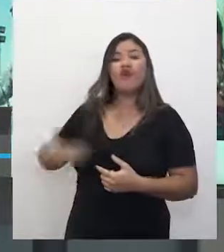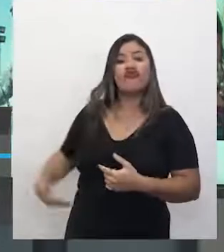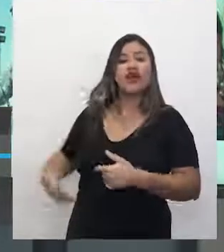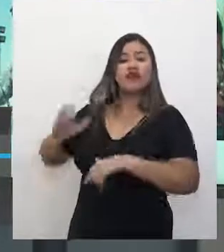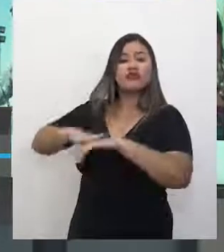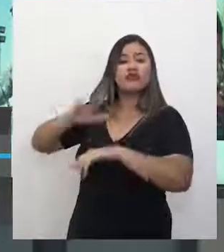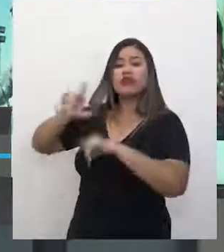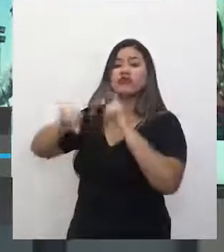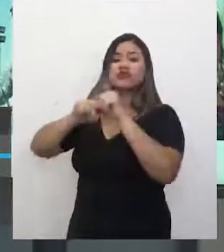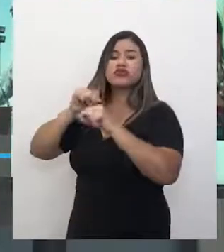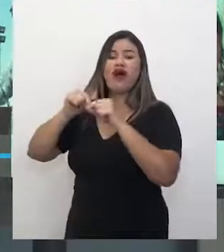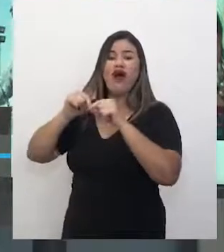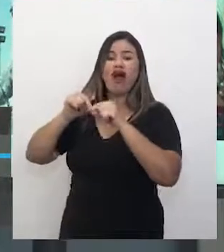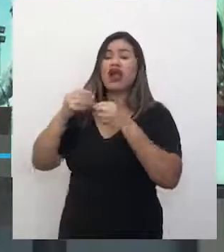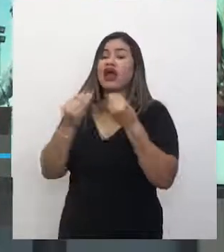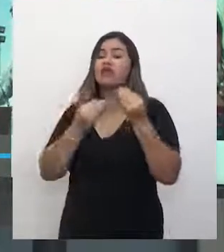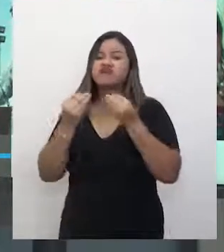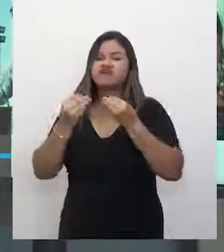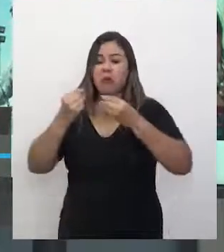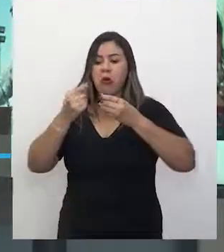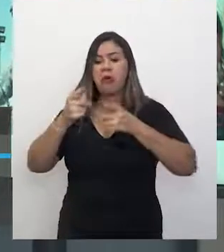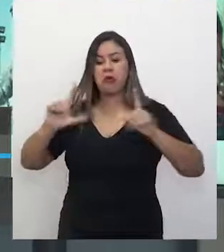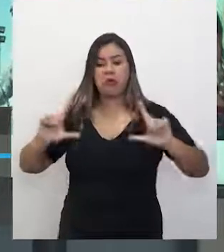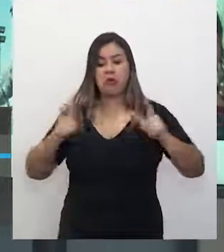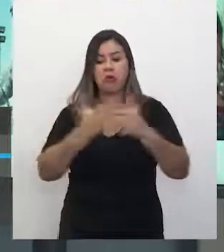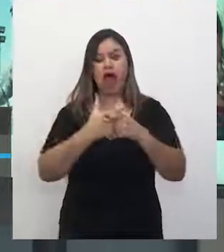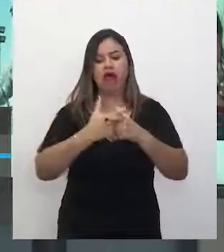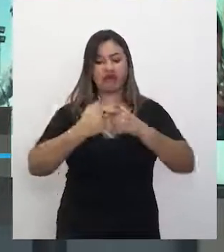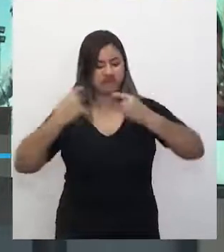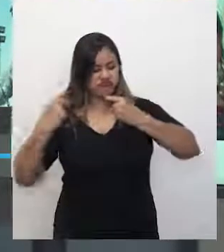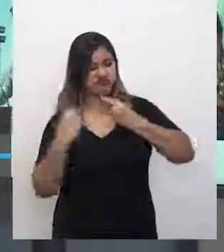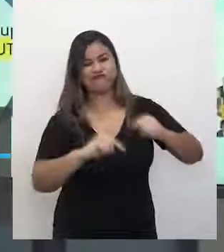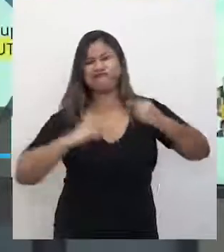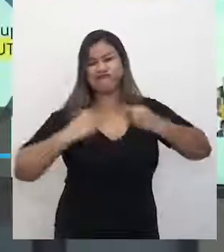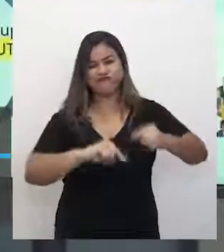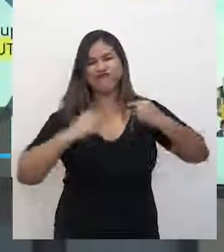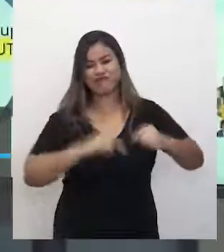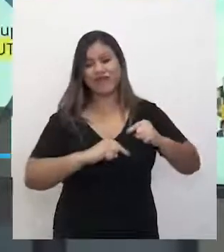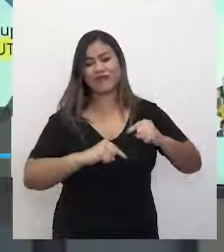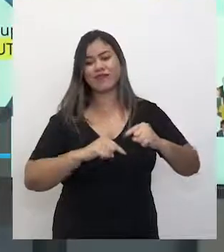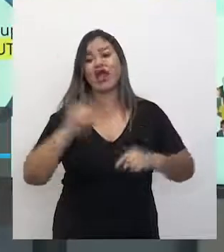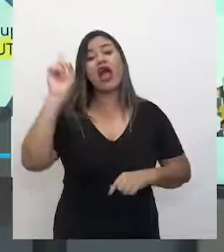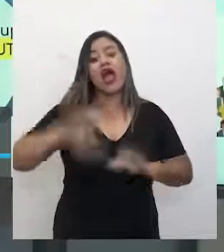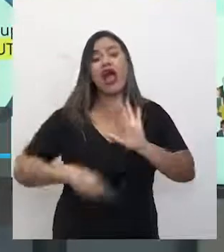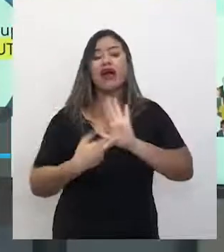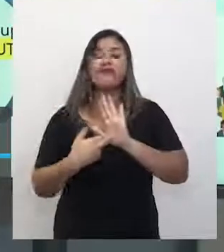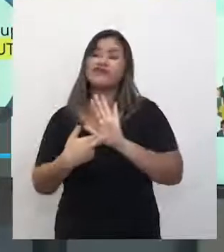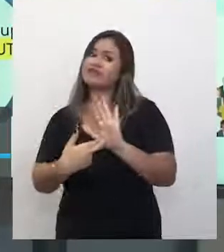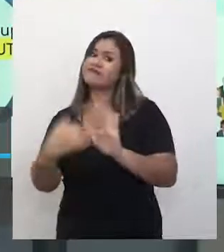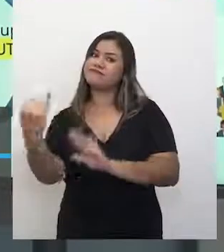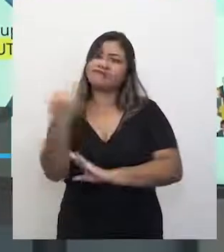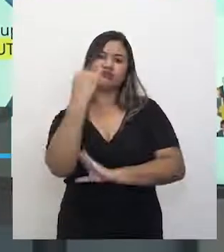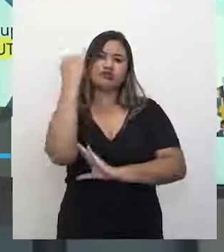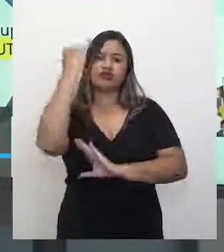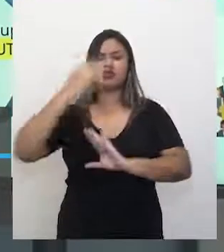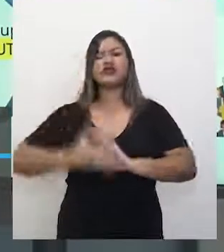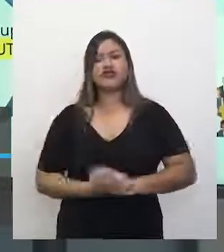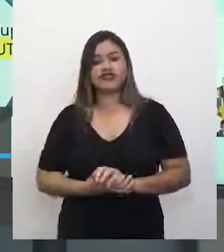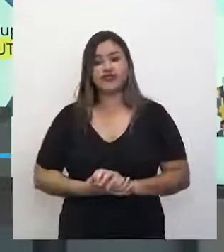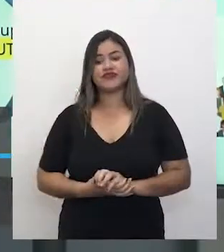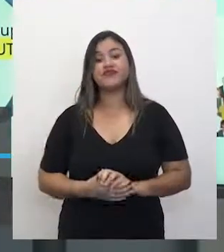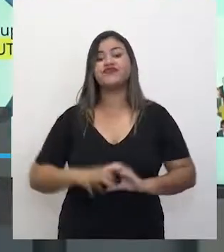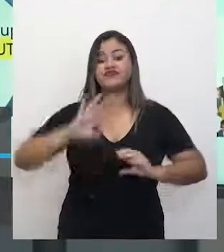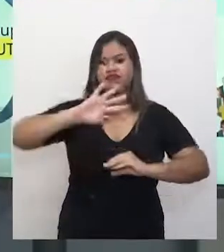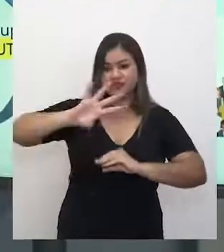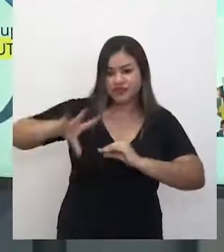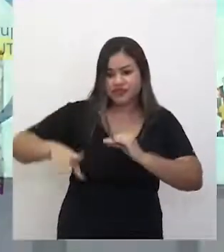em relação aos grupos dominantes. Então, esse referencial é fundamental. E um outro elemento importante